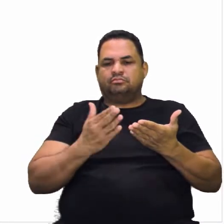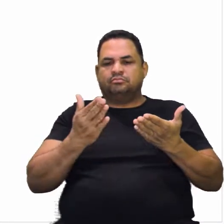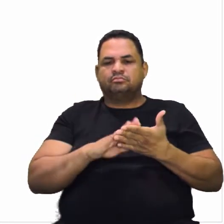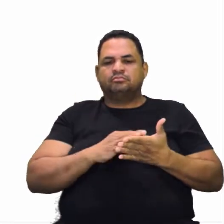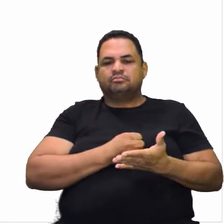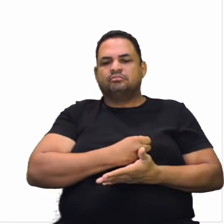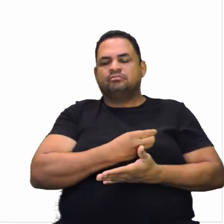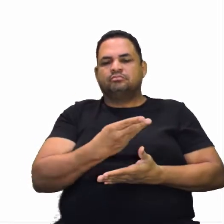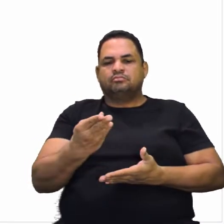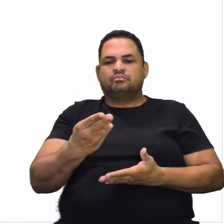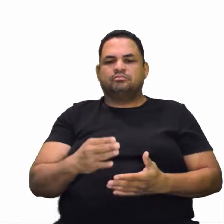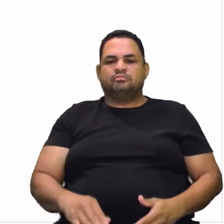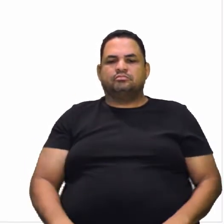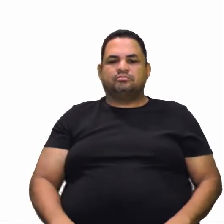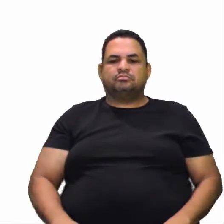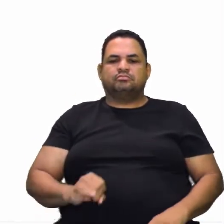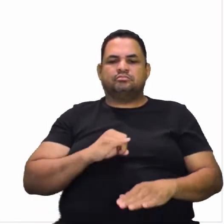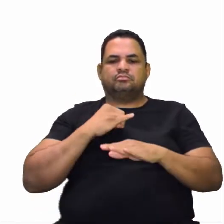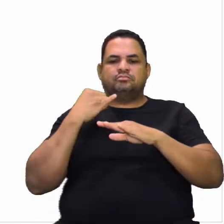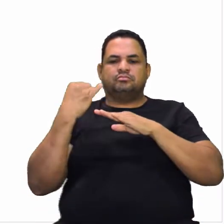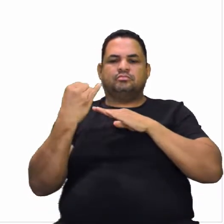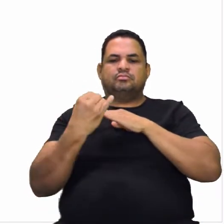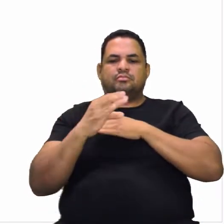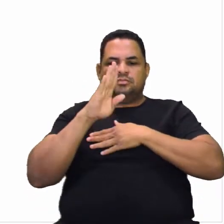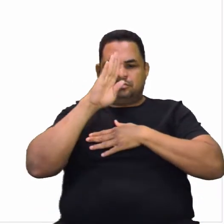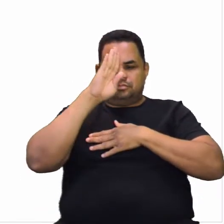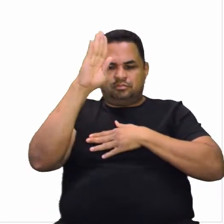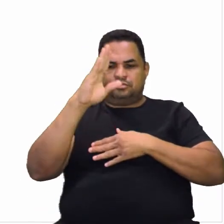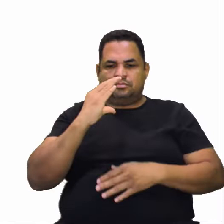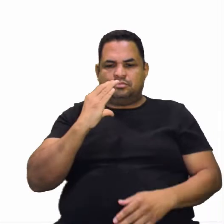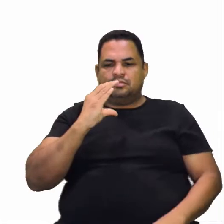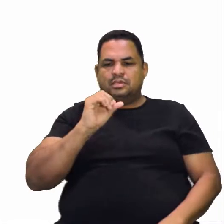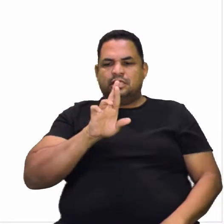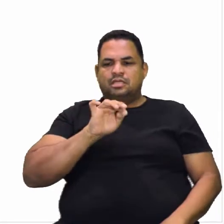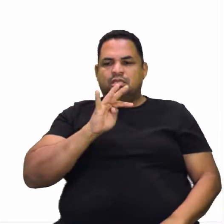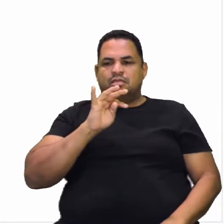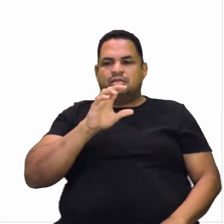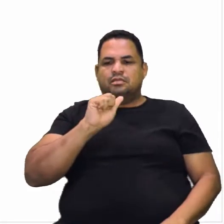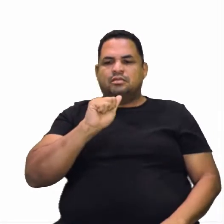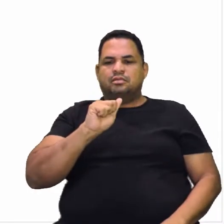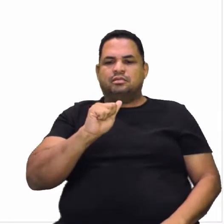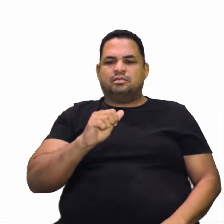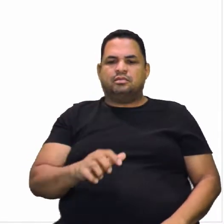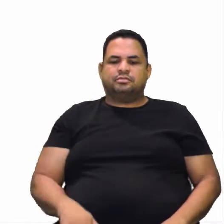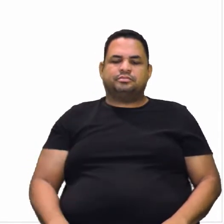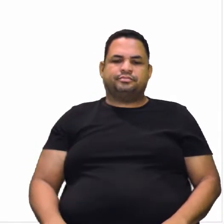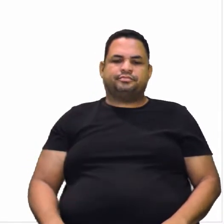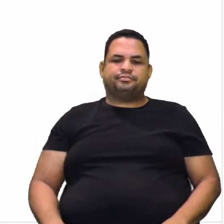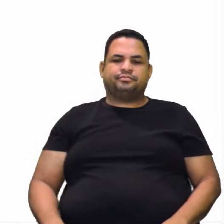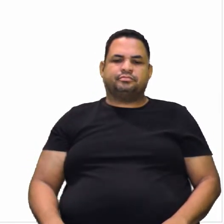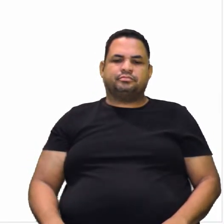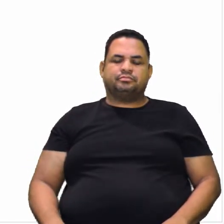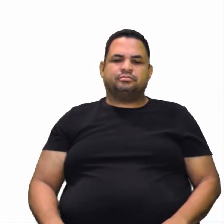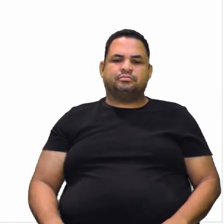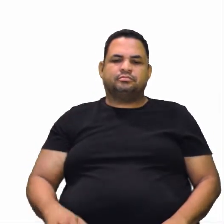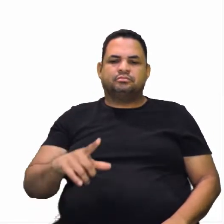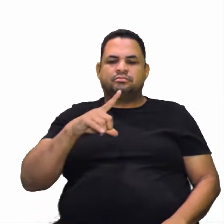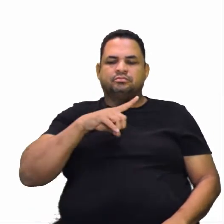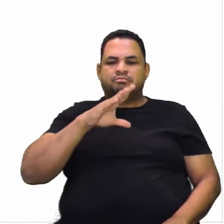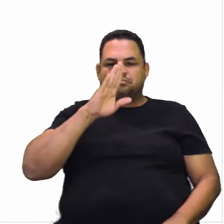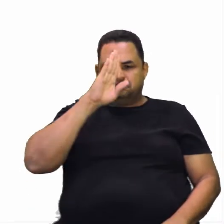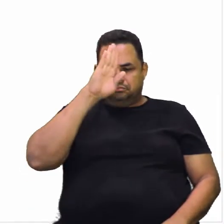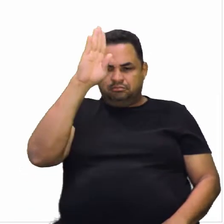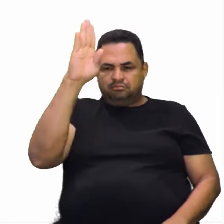de Creta. A ilha de Creta, ela vai ter um destaque